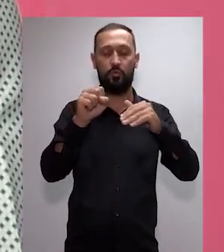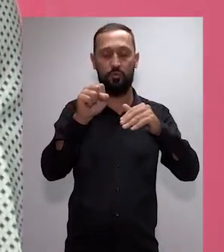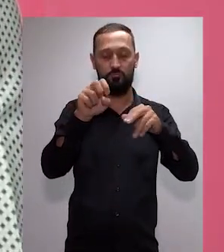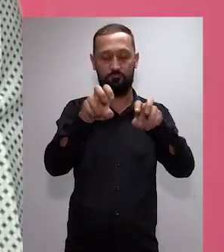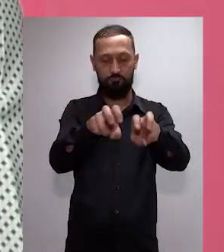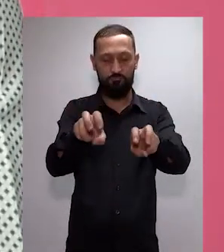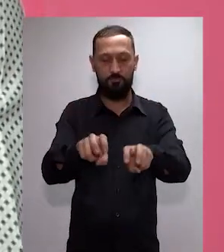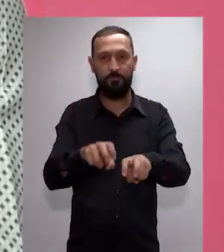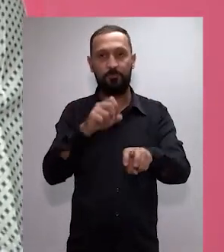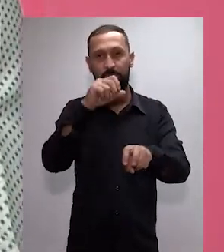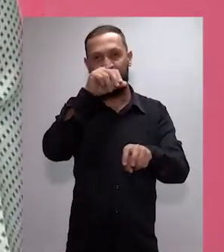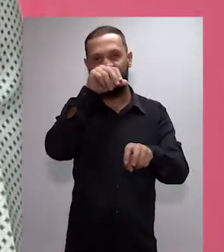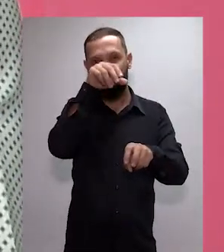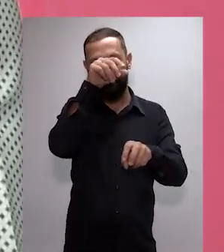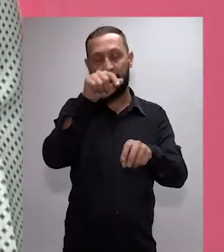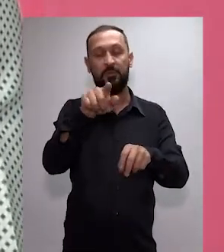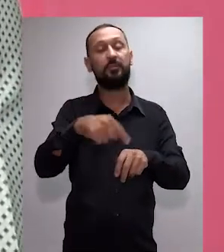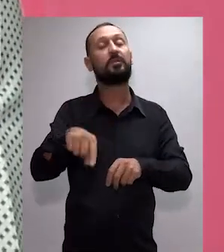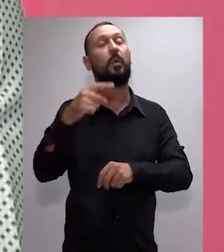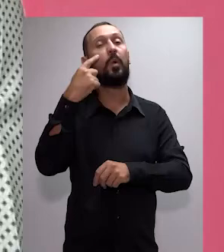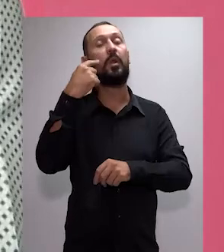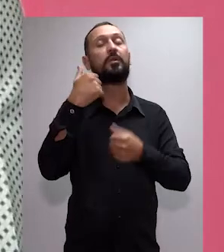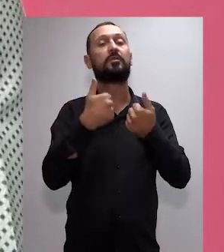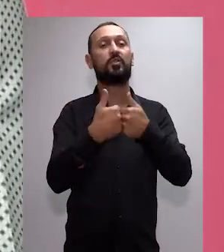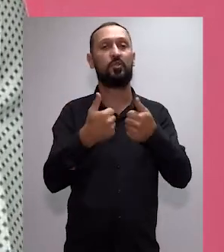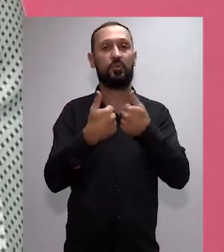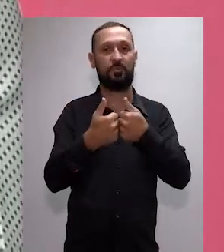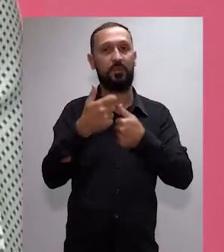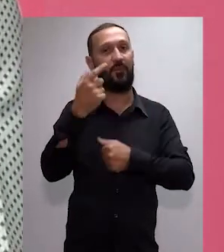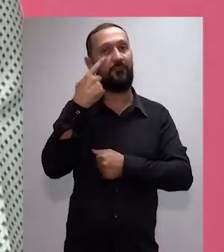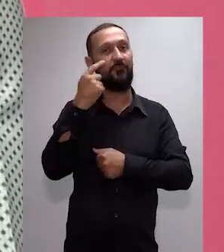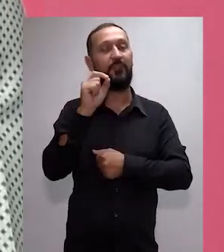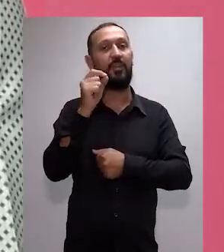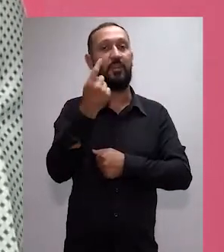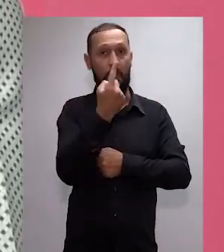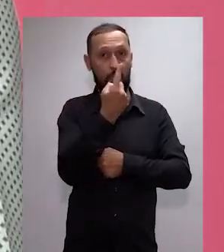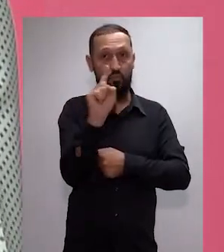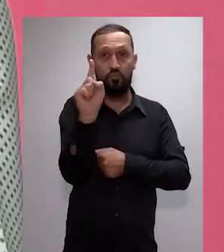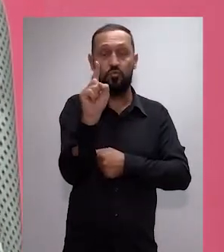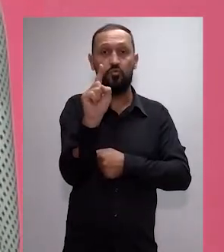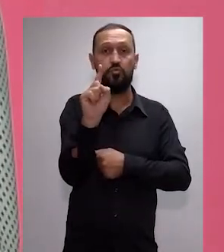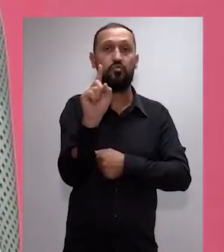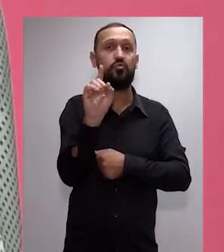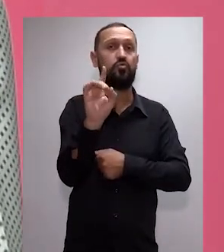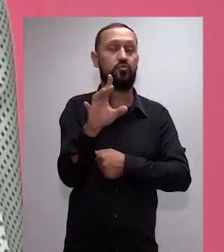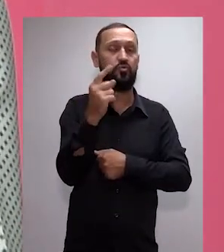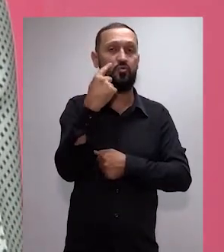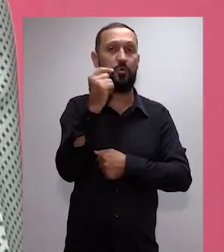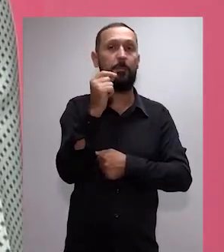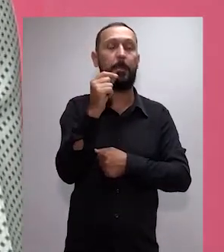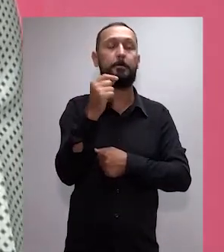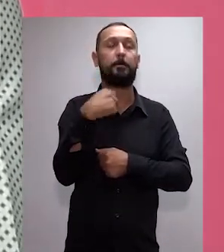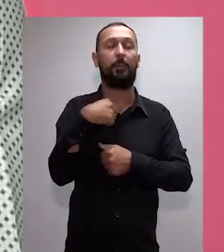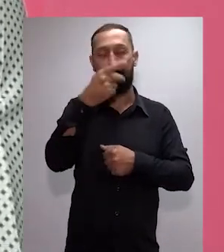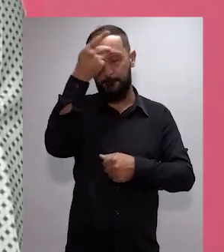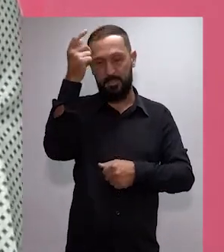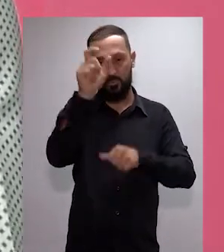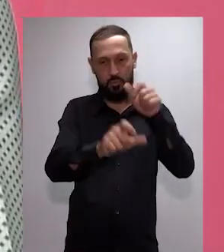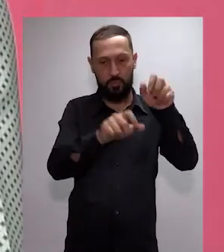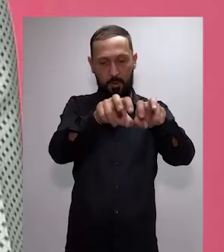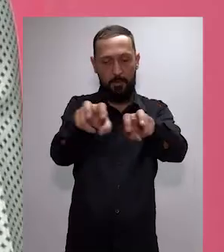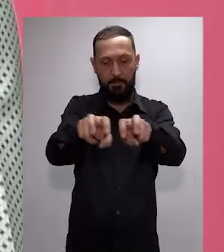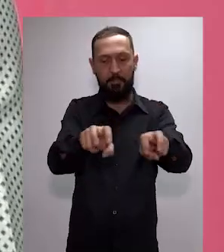8 lugares. E se a gente pegar a configuração desse ônibus articulado, a gente percebe que é um veículo, ele é destinado